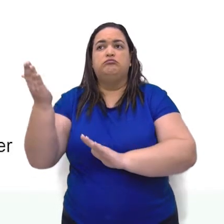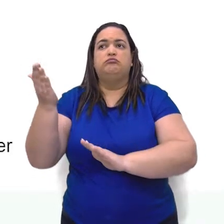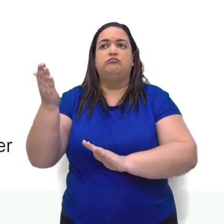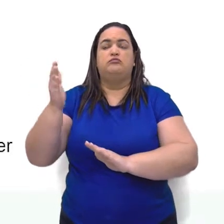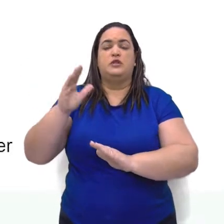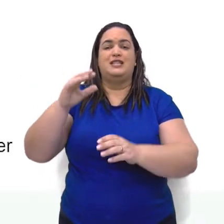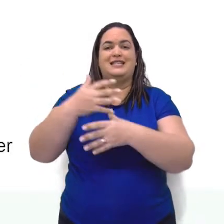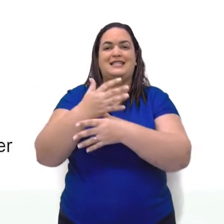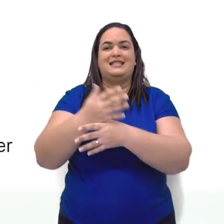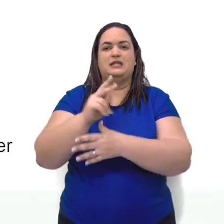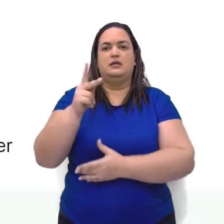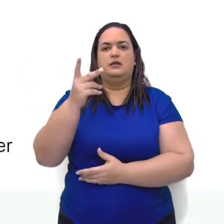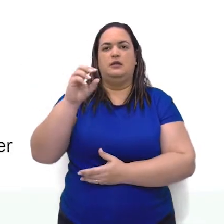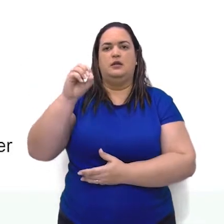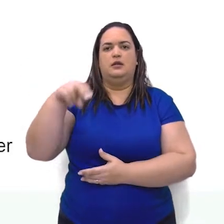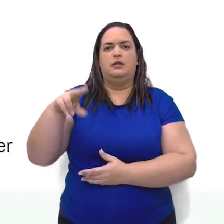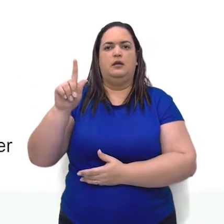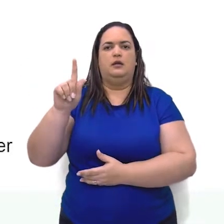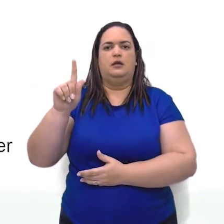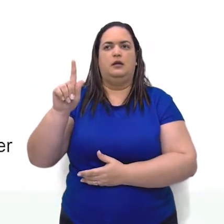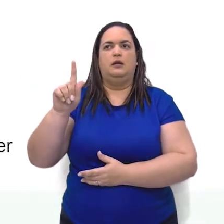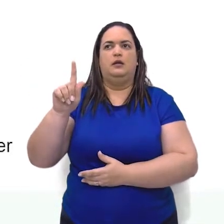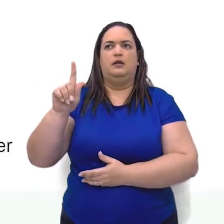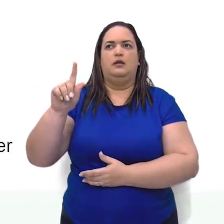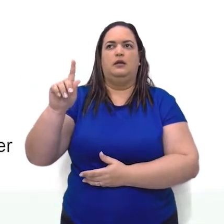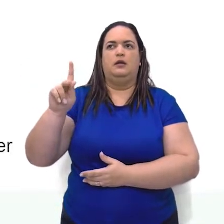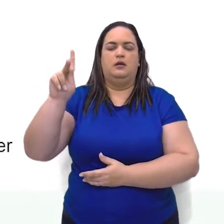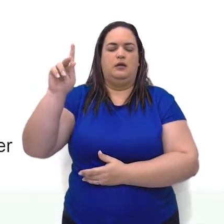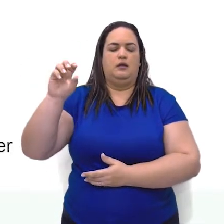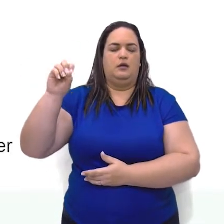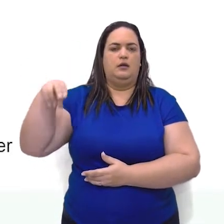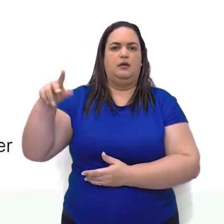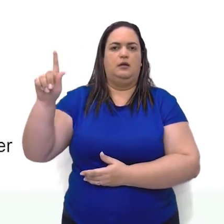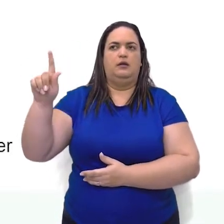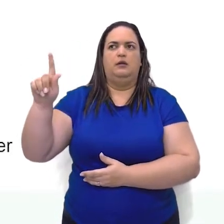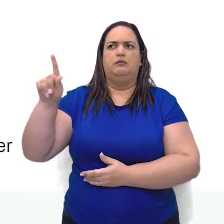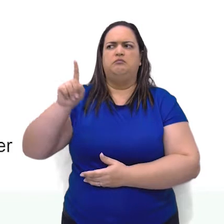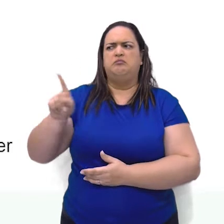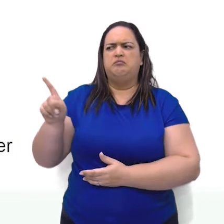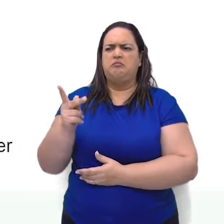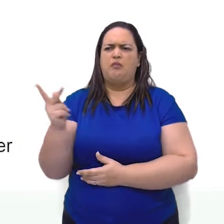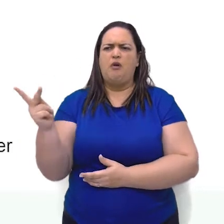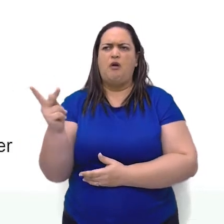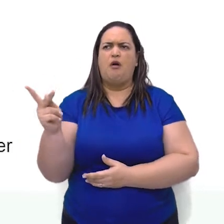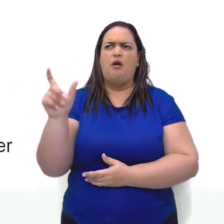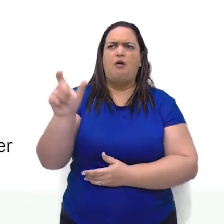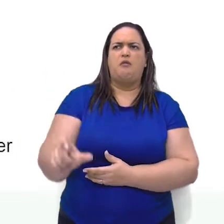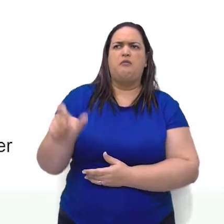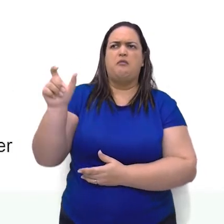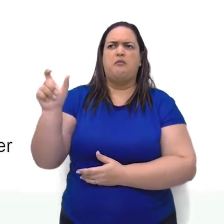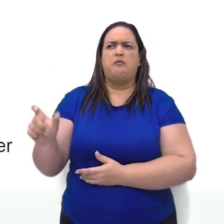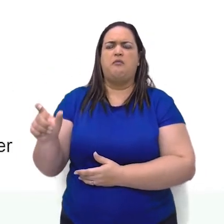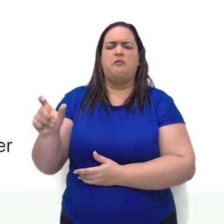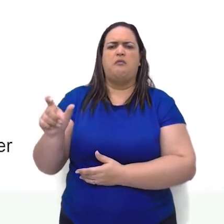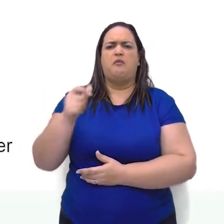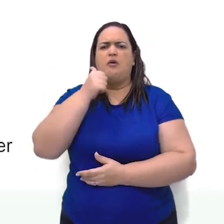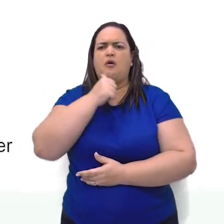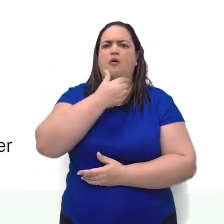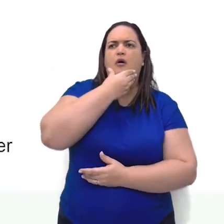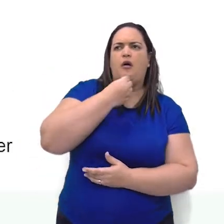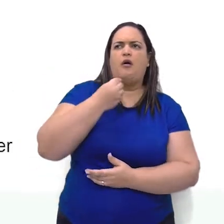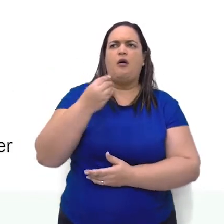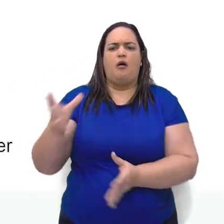Paltrow, morre de uma misteriosa gripe. Imediatamente, essa infecção mortal começa a se espalhar pelos